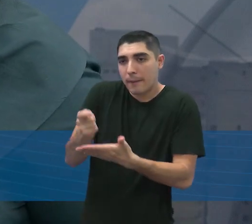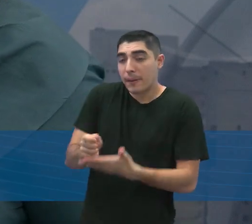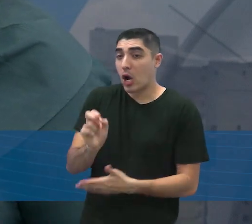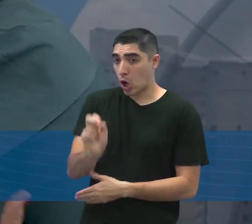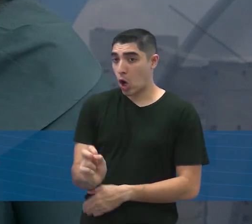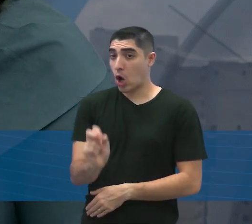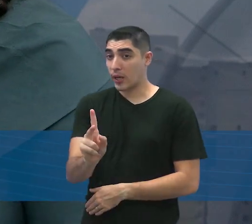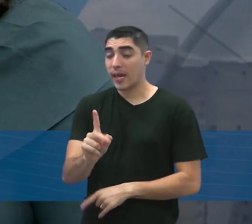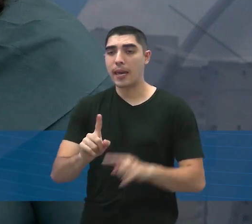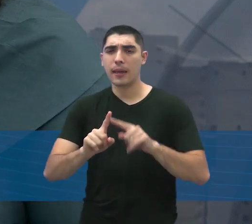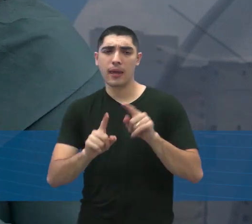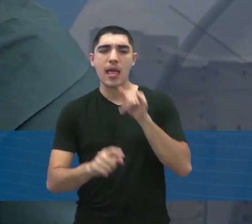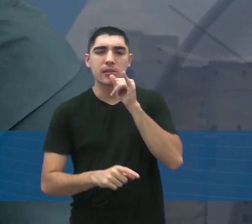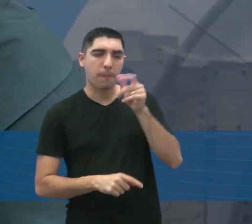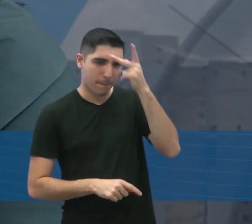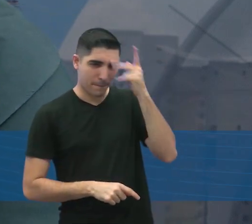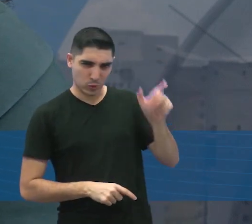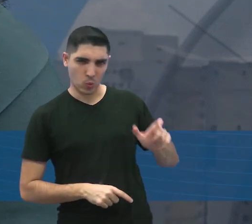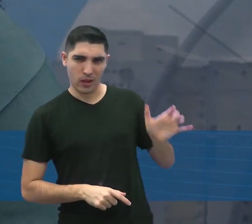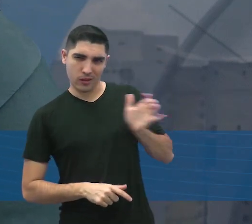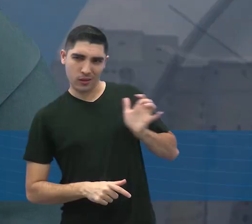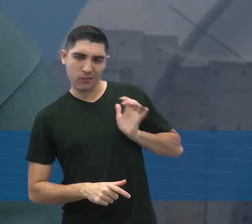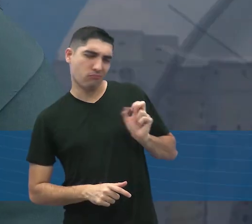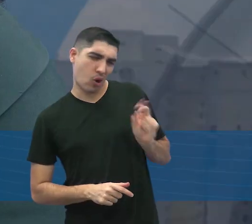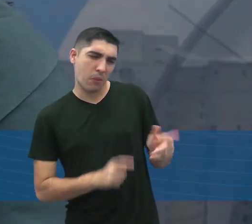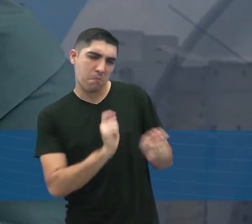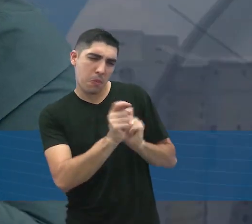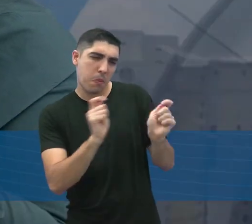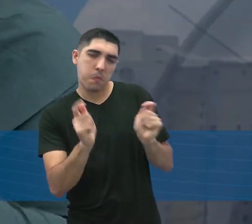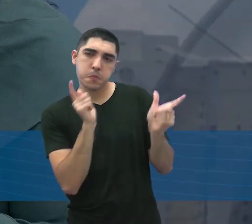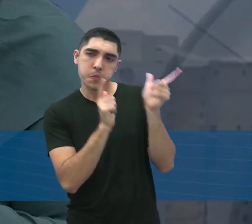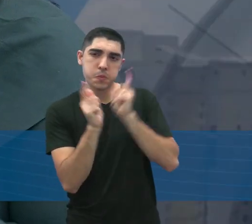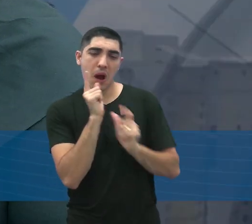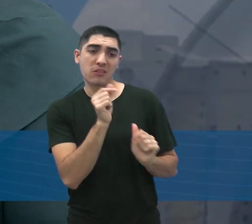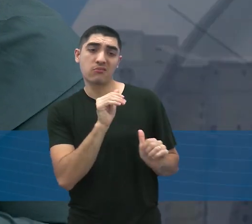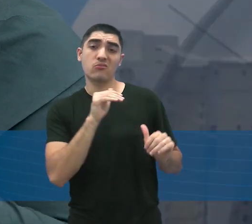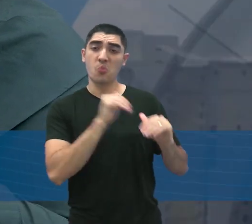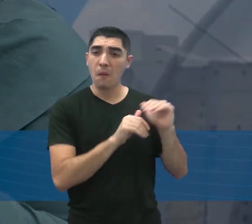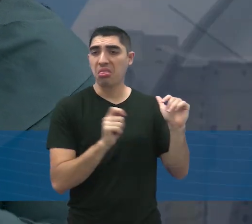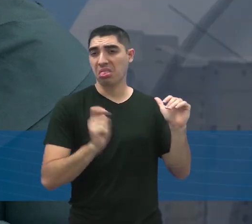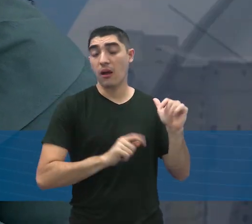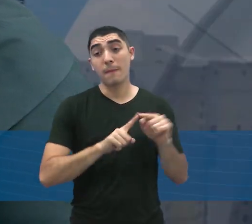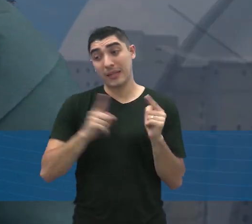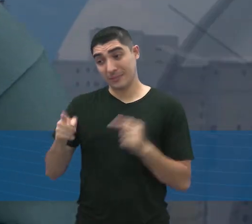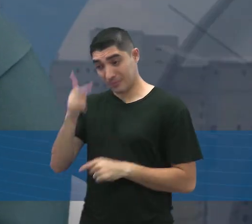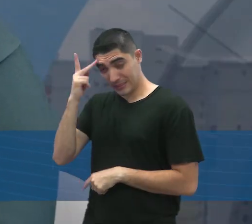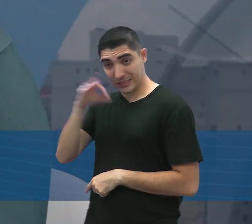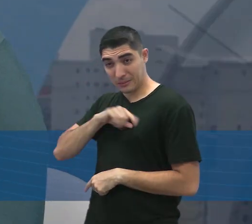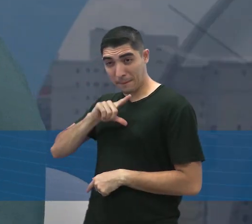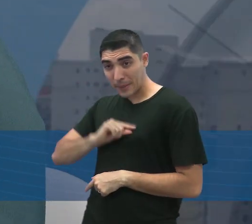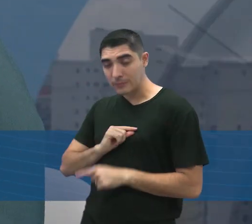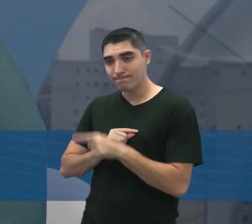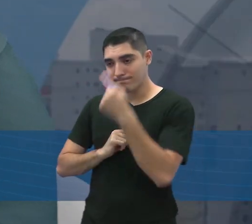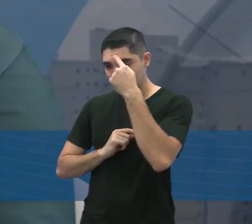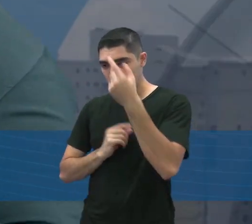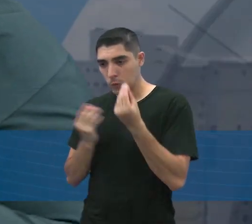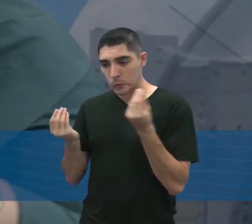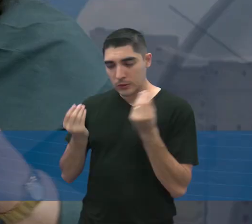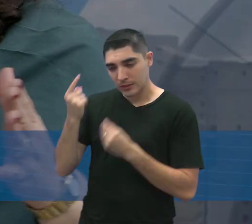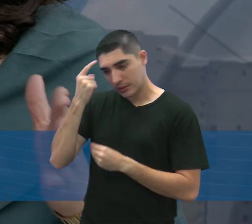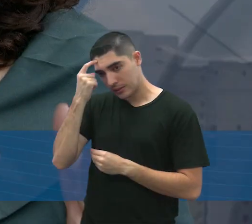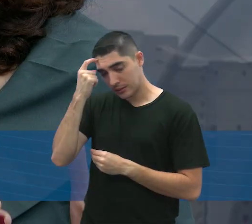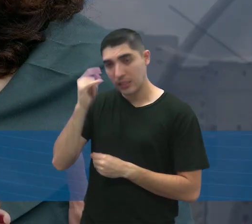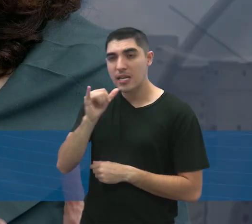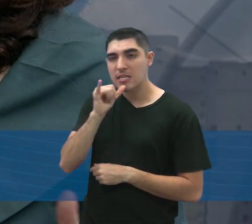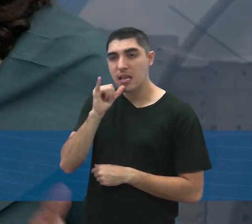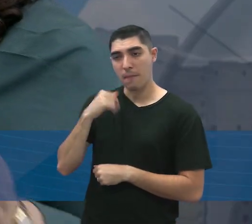ganha menos, o cuidado com o dinheiro tem que ser muito maior. E eu tenho que pensar qual é a troca que eu estou fazendo no final do dia. Então, eu